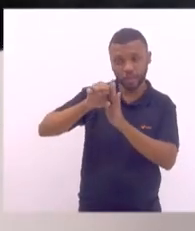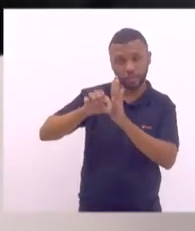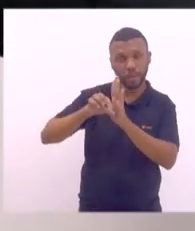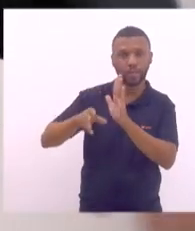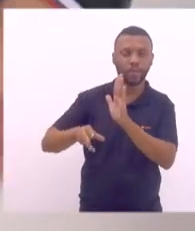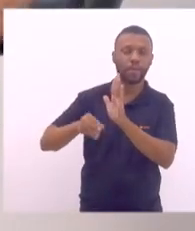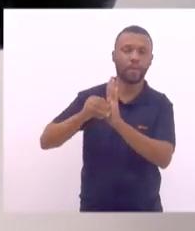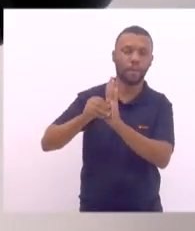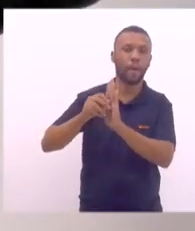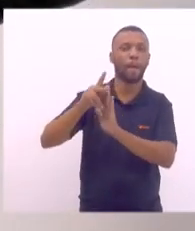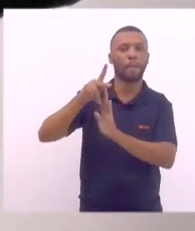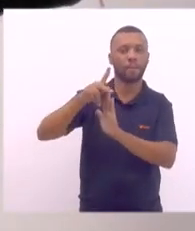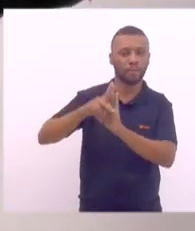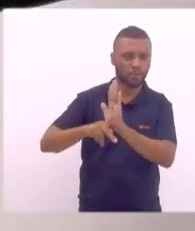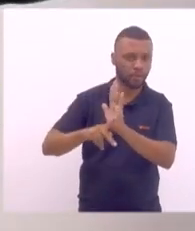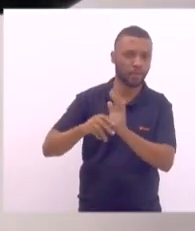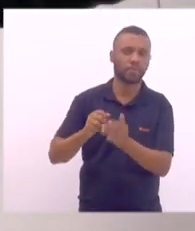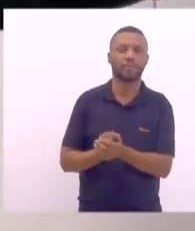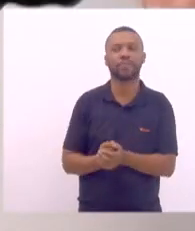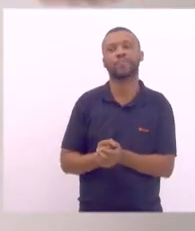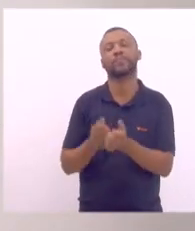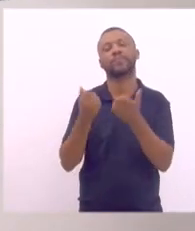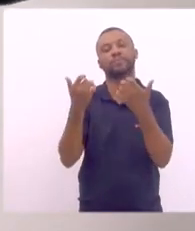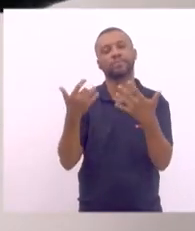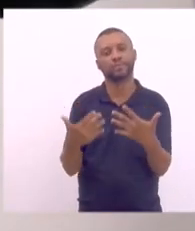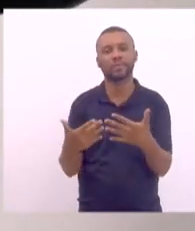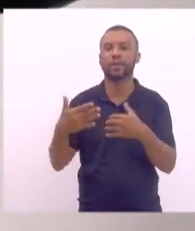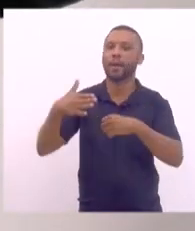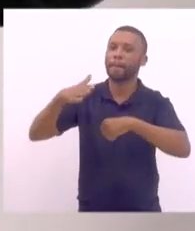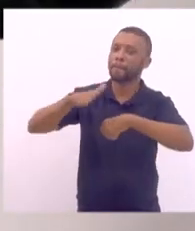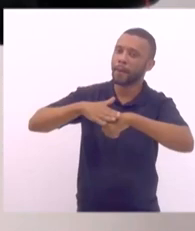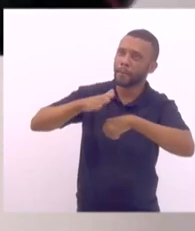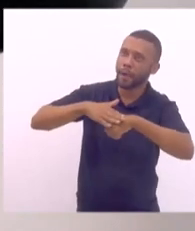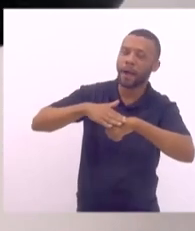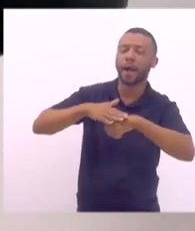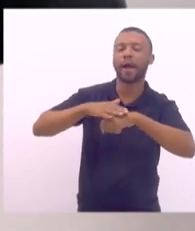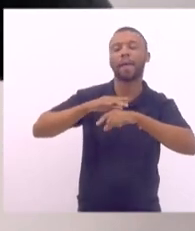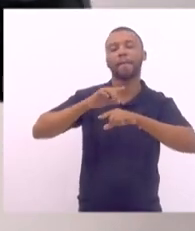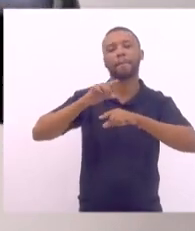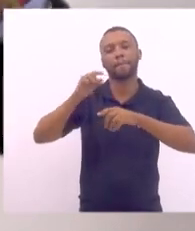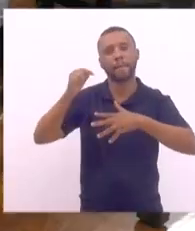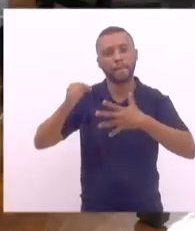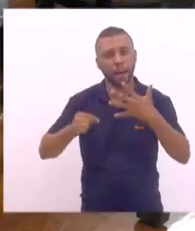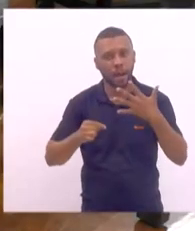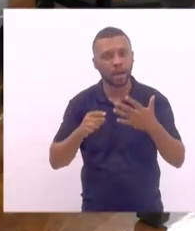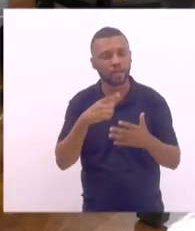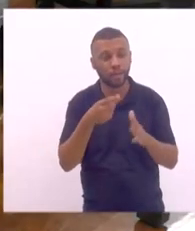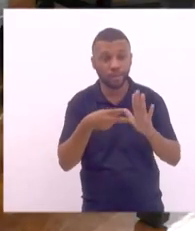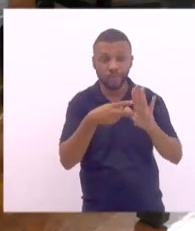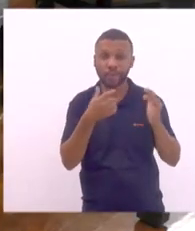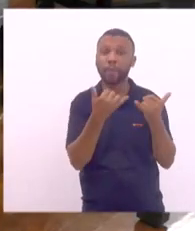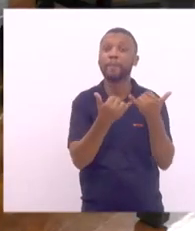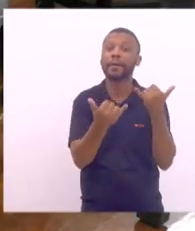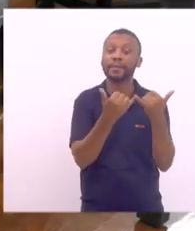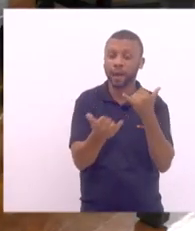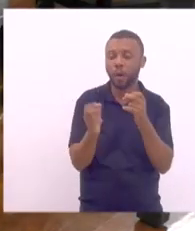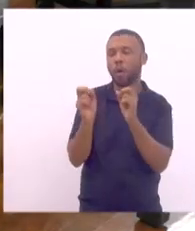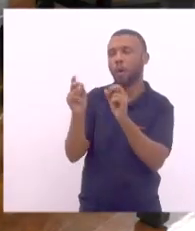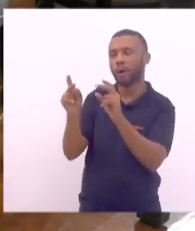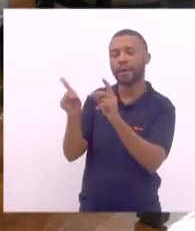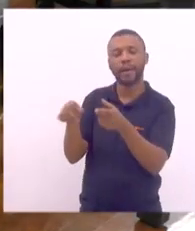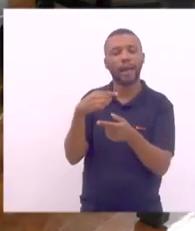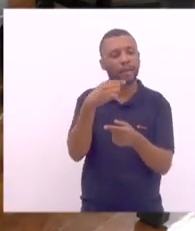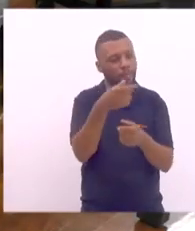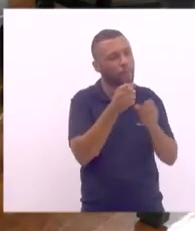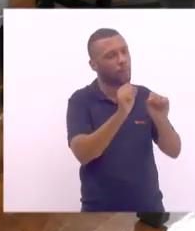projeto, falando que é facultado. Então vai ser dado o veto parcial. Pode ser. E aí Vossa Excelência também